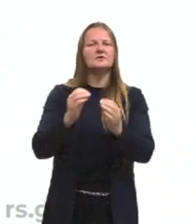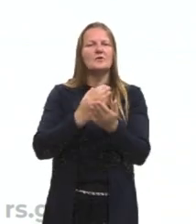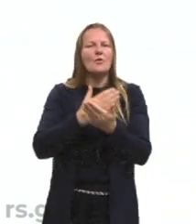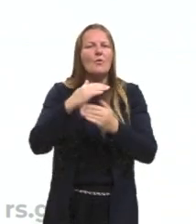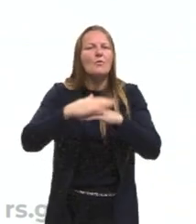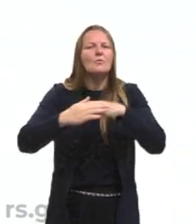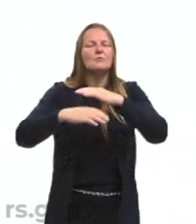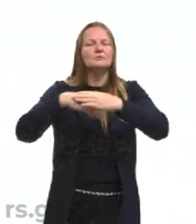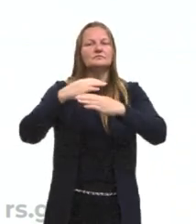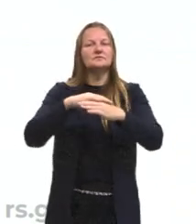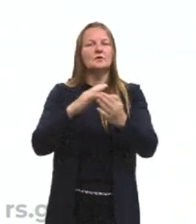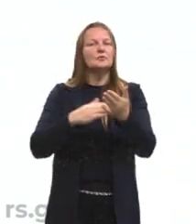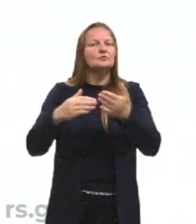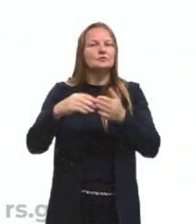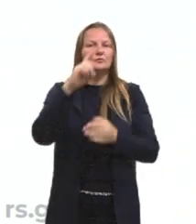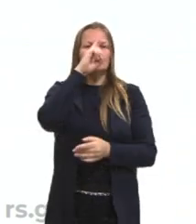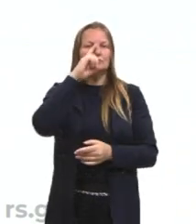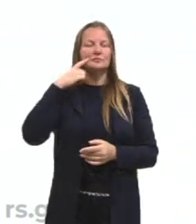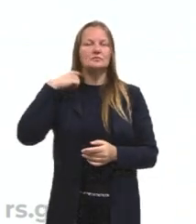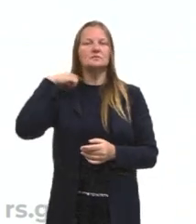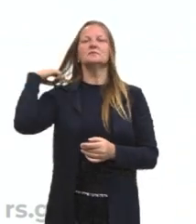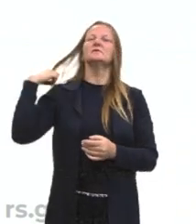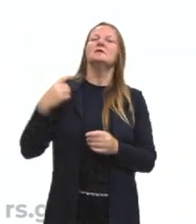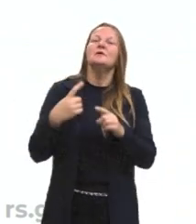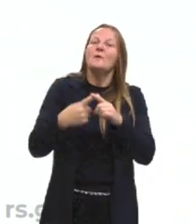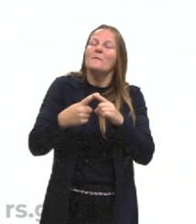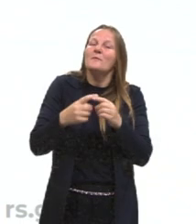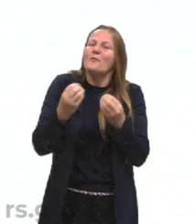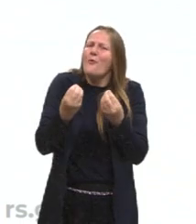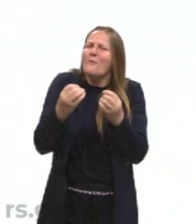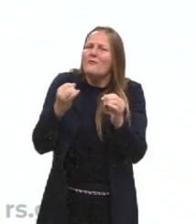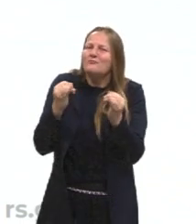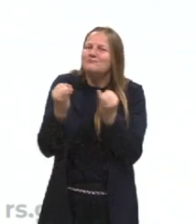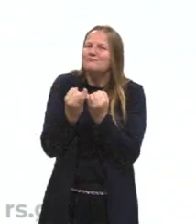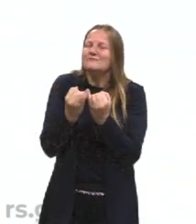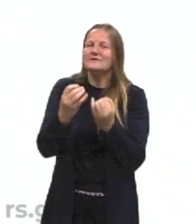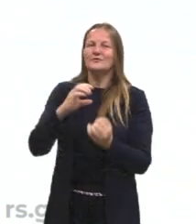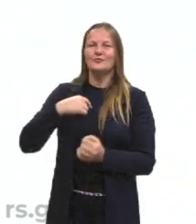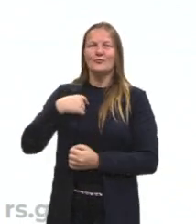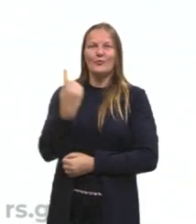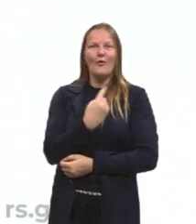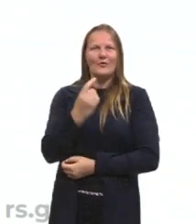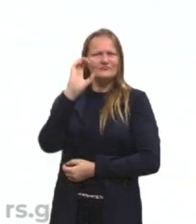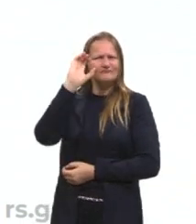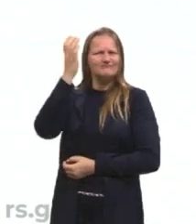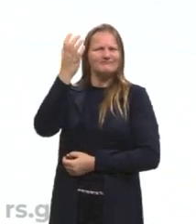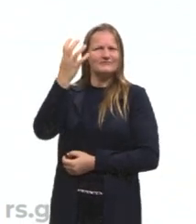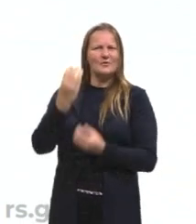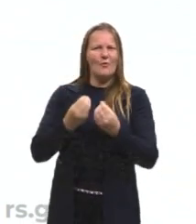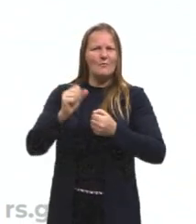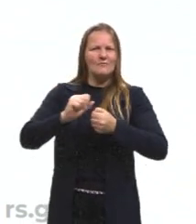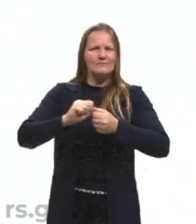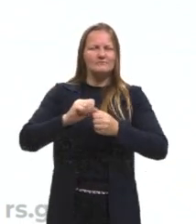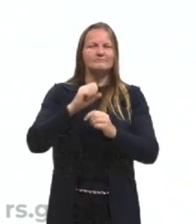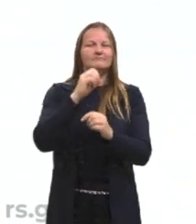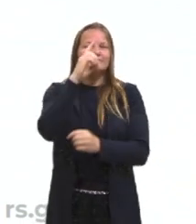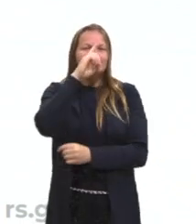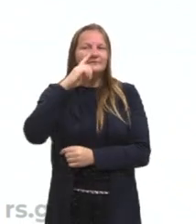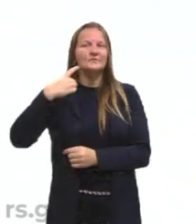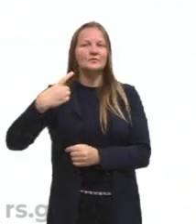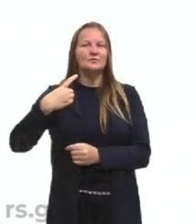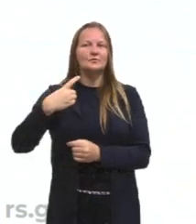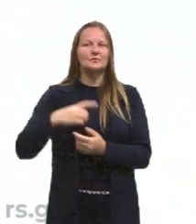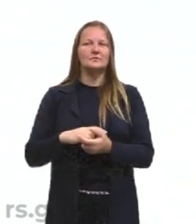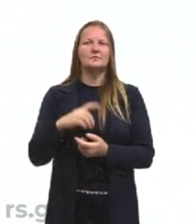nos orienta nas nossas decisões interferem nossas decisões de que forma isso acontece os fatos sociais o